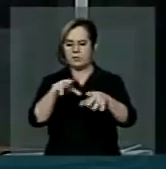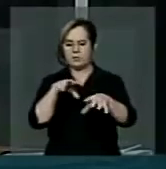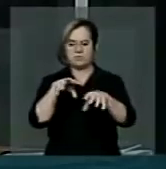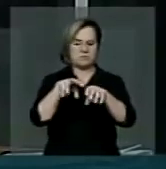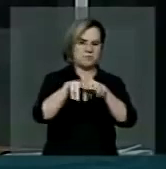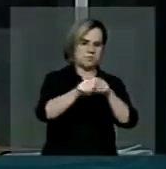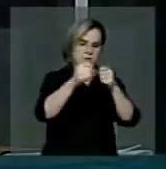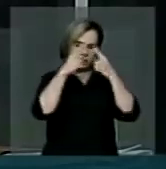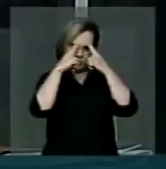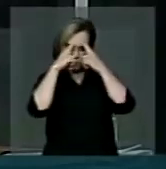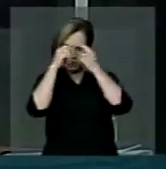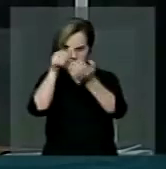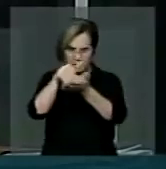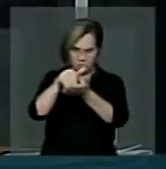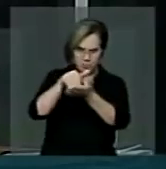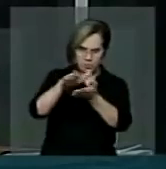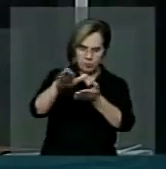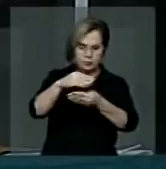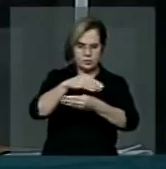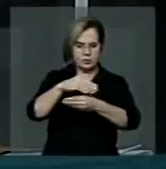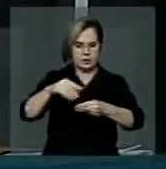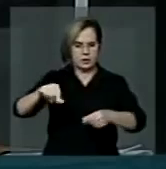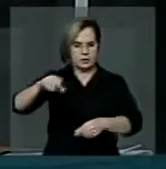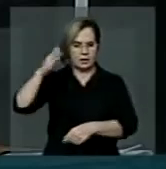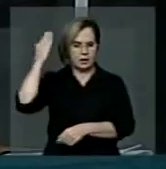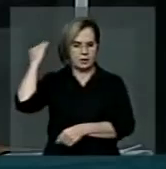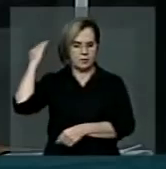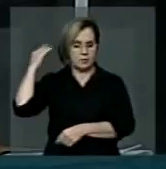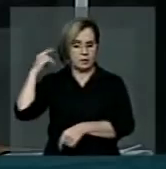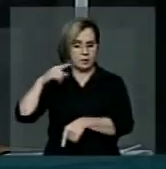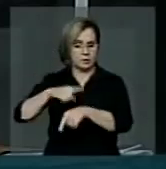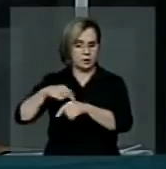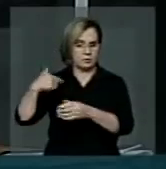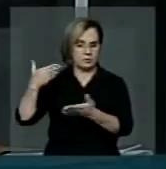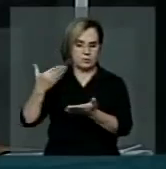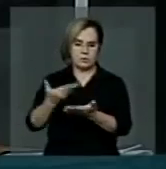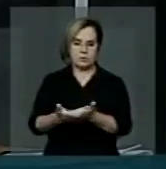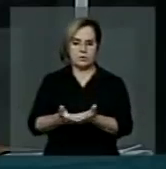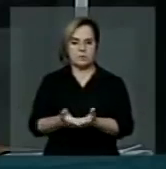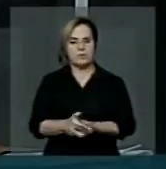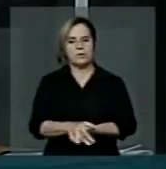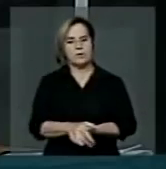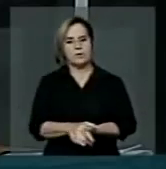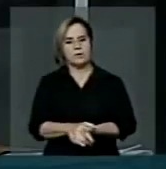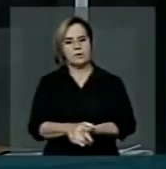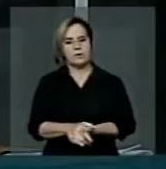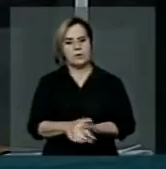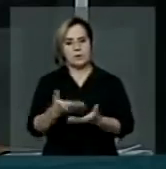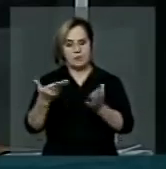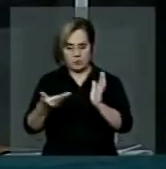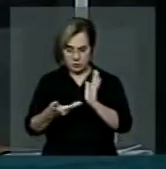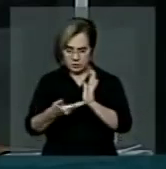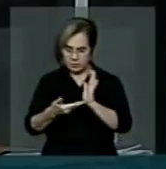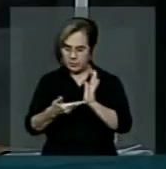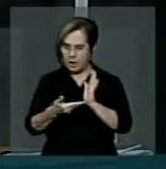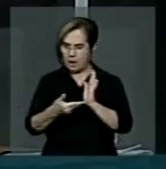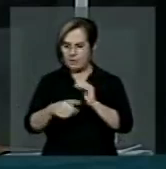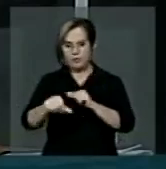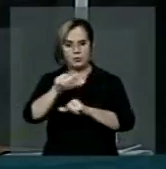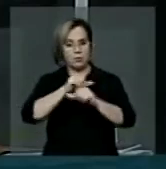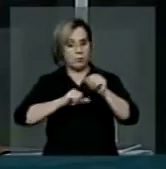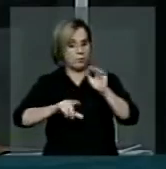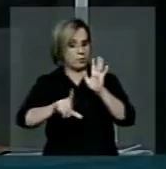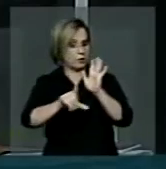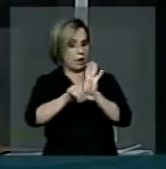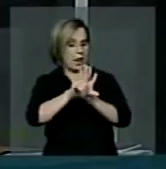violentados, expulsos das terras que ocupavam nesse período recente da história do Brasil. Esse parlamento não pode modificar a lei